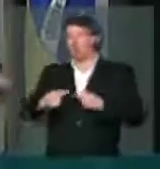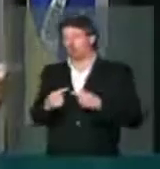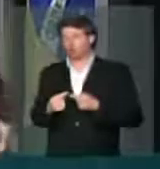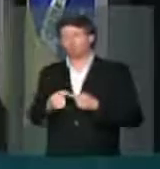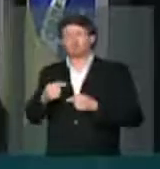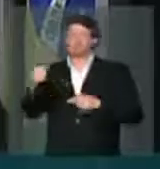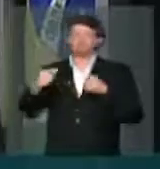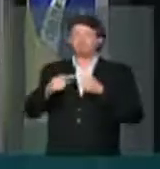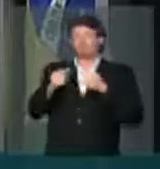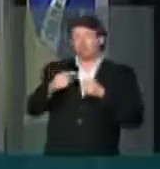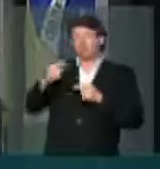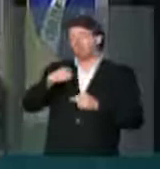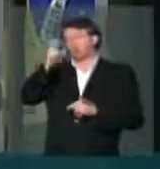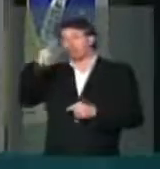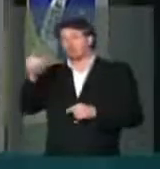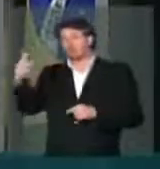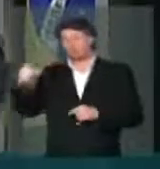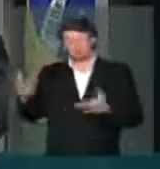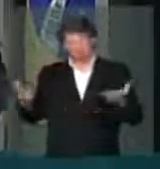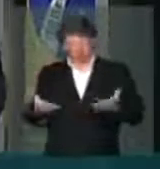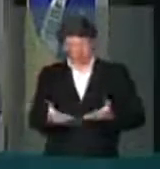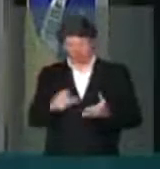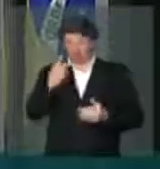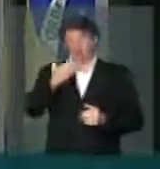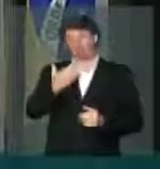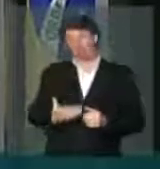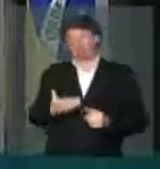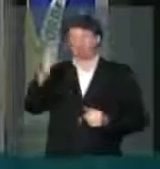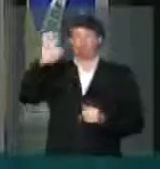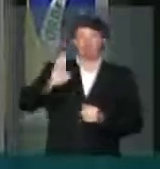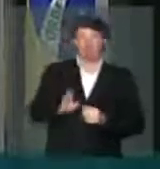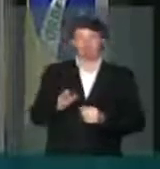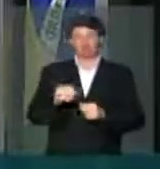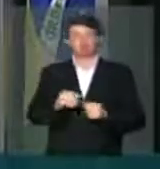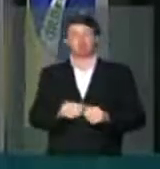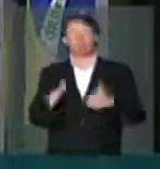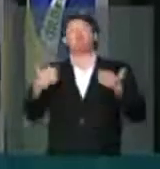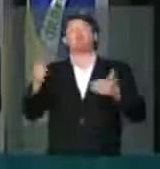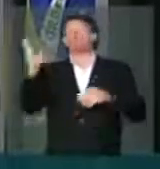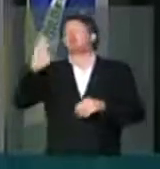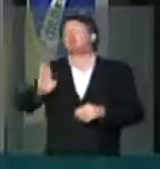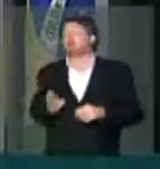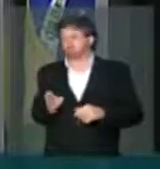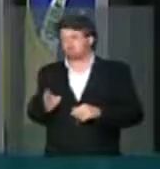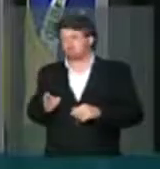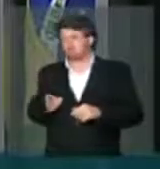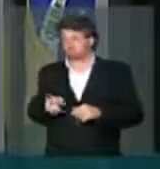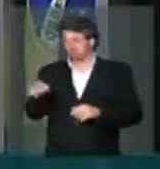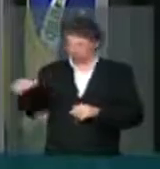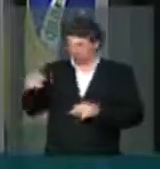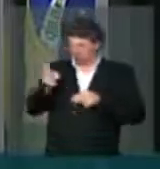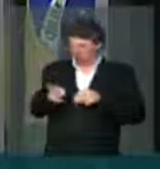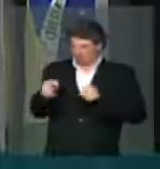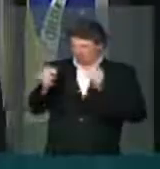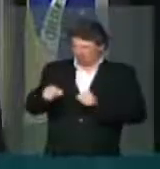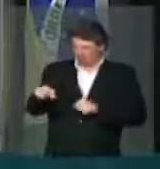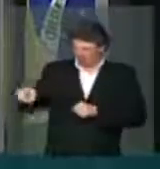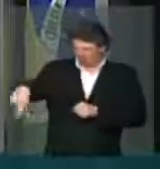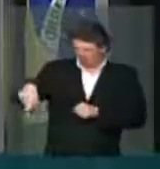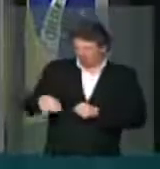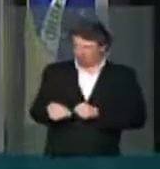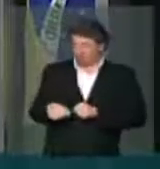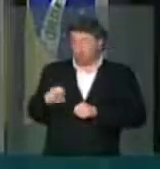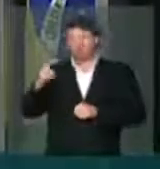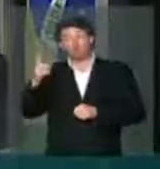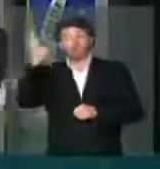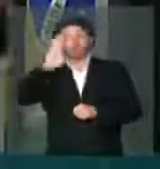a conveniência hoje é dizer que estão a favor do Brasil. De qual Brasil? O Brasil para manter vocês no poder? Ou o Brasil